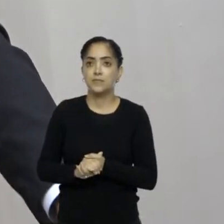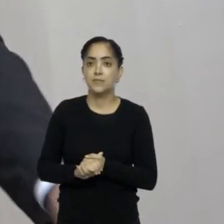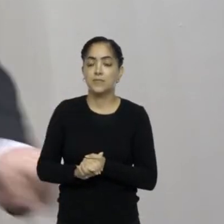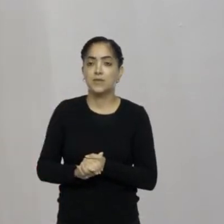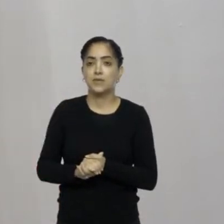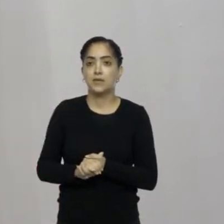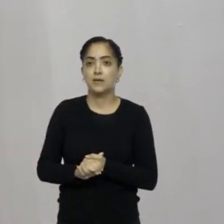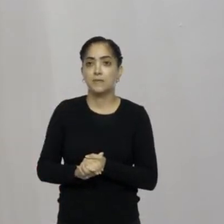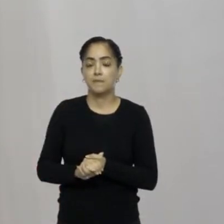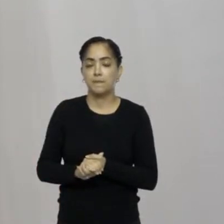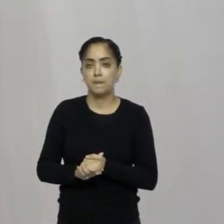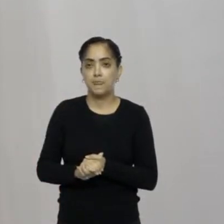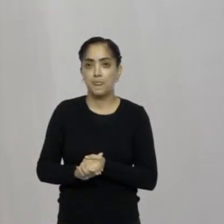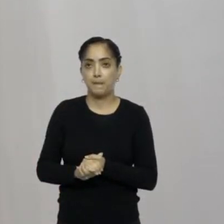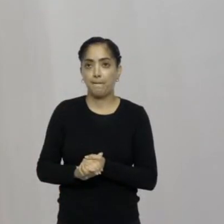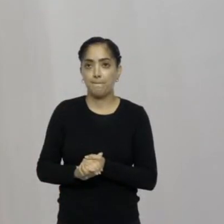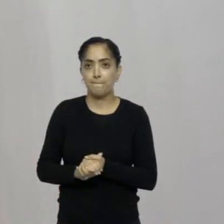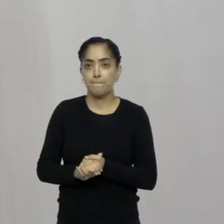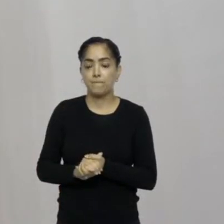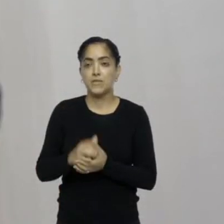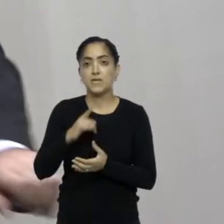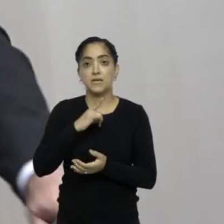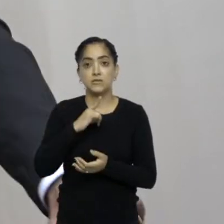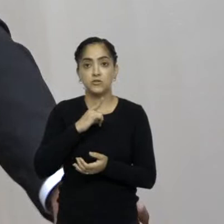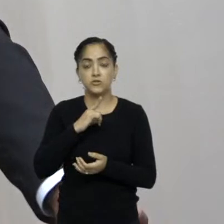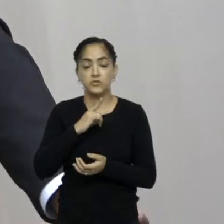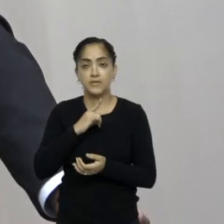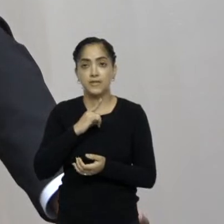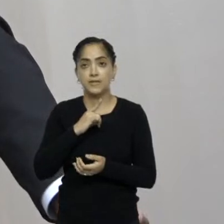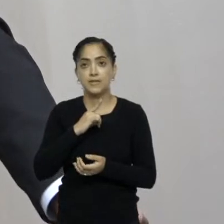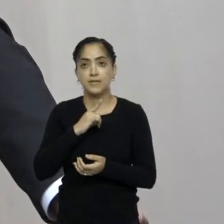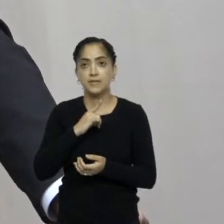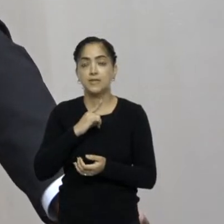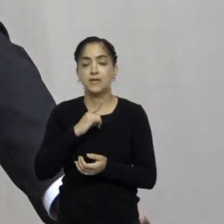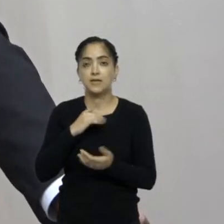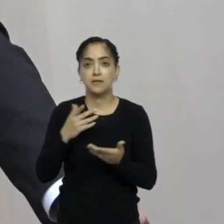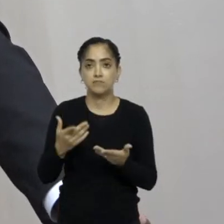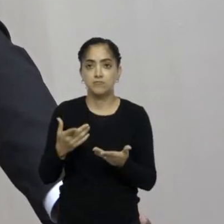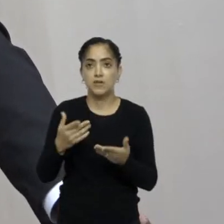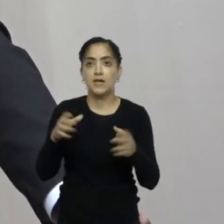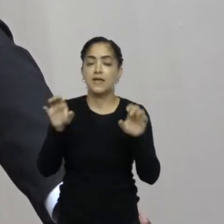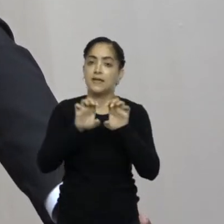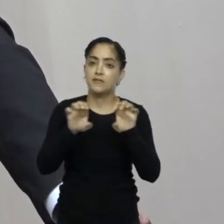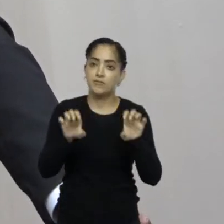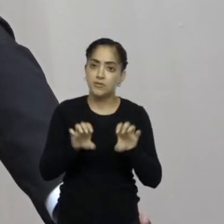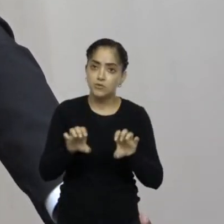Obos. Temos sempre tratado de infraestrutura,